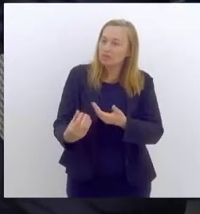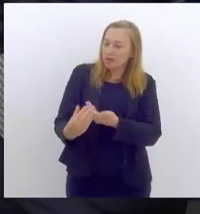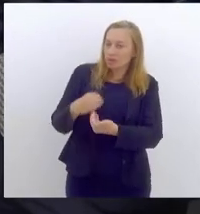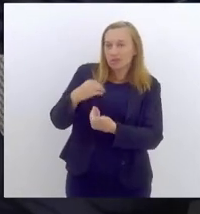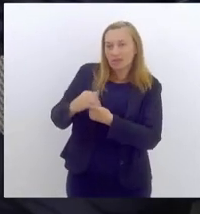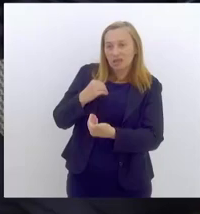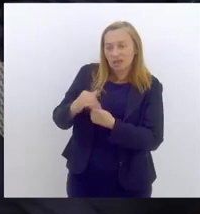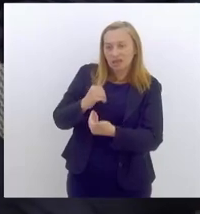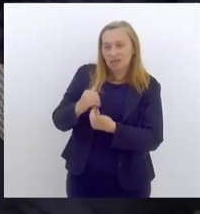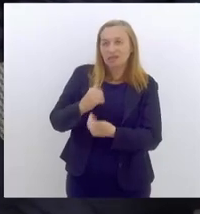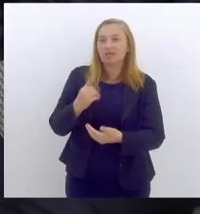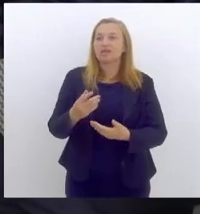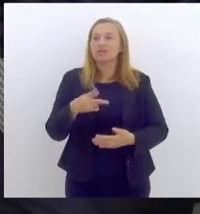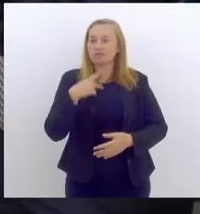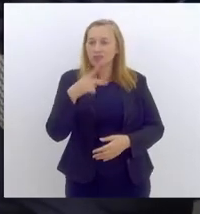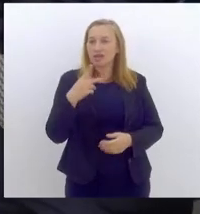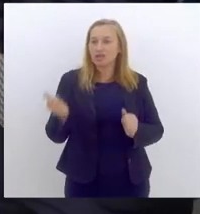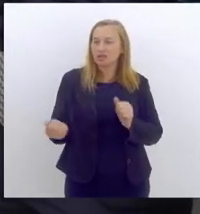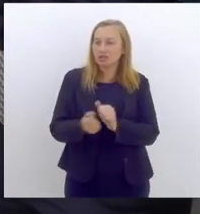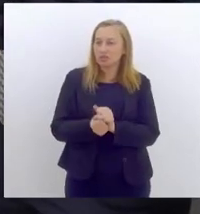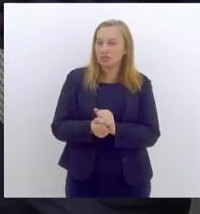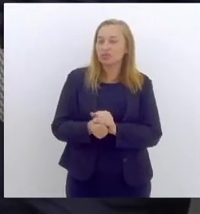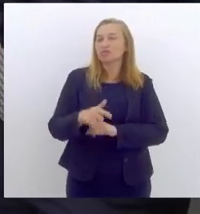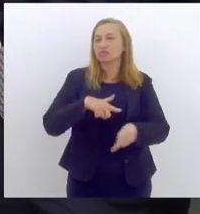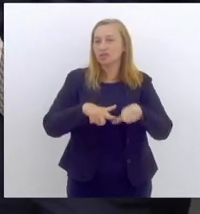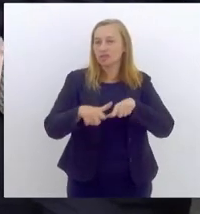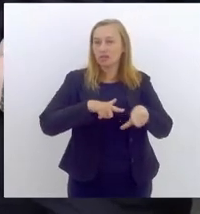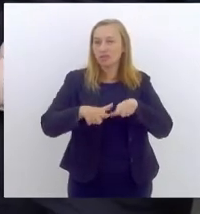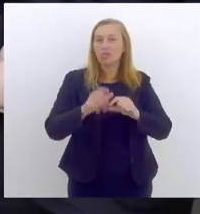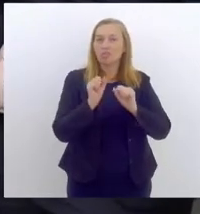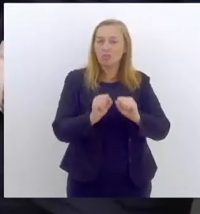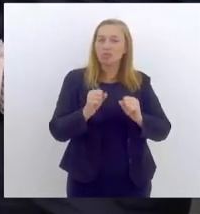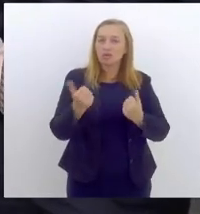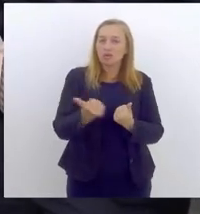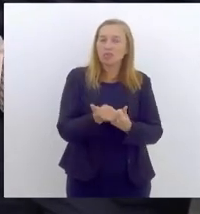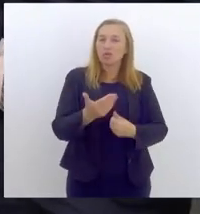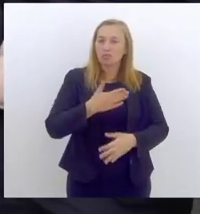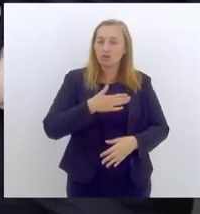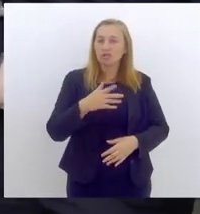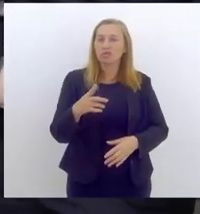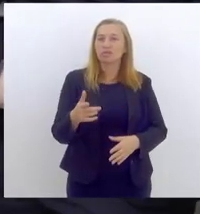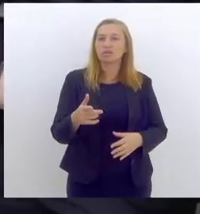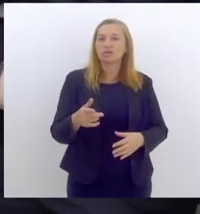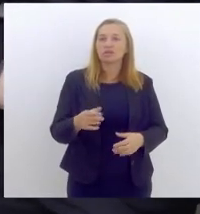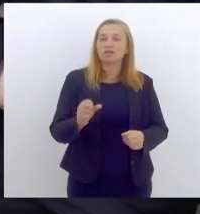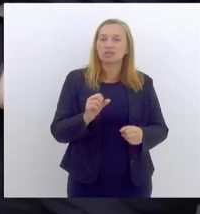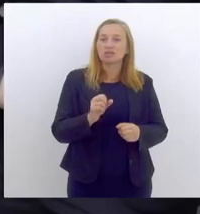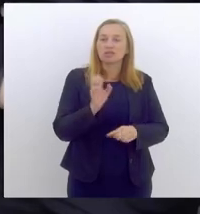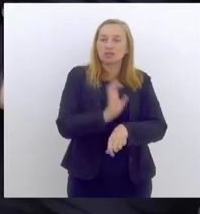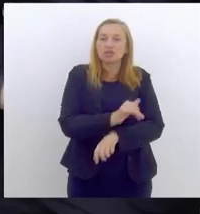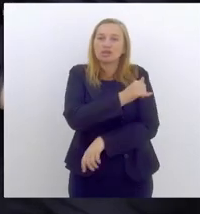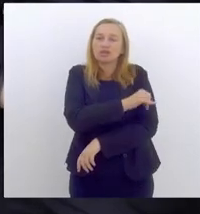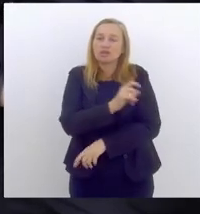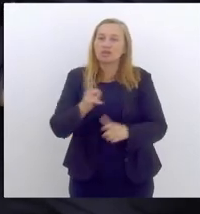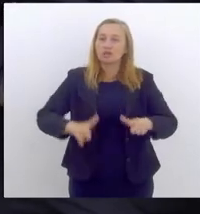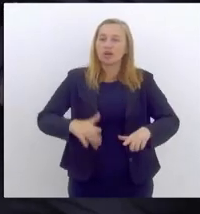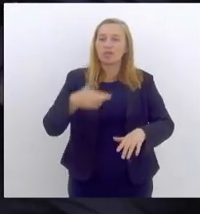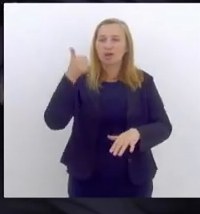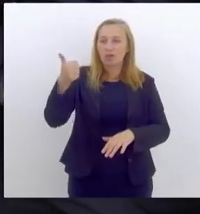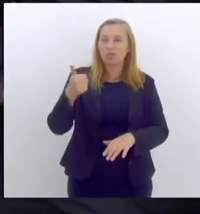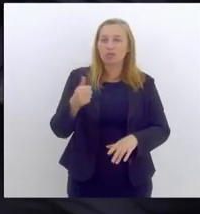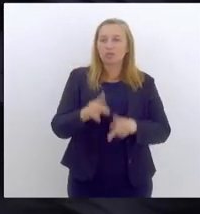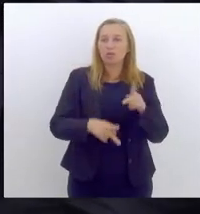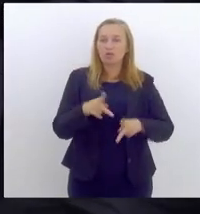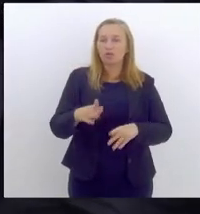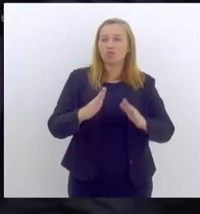e quero te dizer que a gente está junto nessa jornada, pode contar comigo e vamos fazer do Estado do Rio de Janeiro um lugar melhor para a nossa população morar.